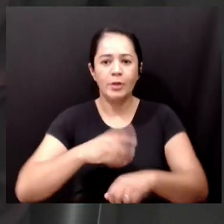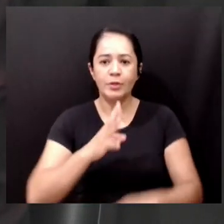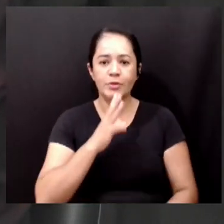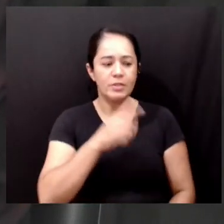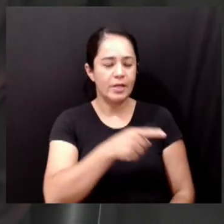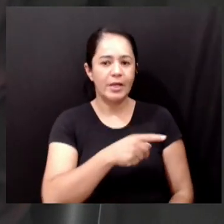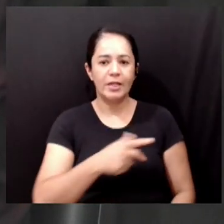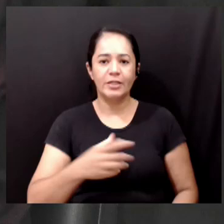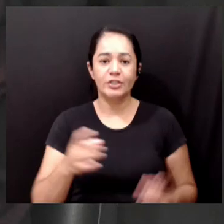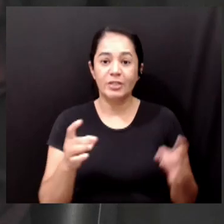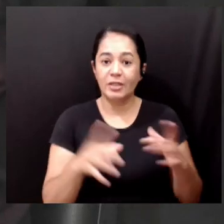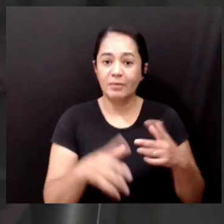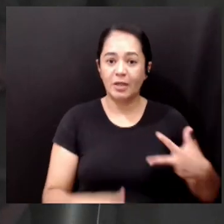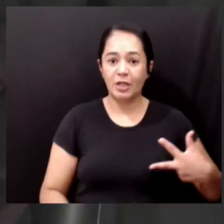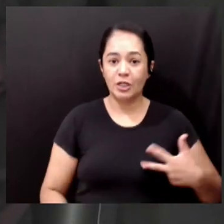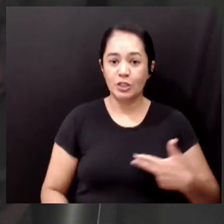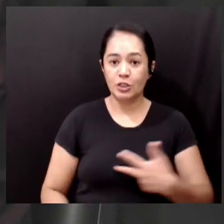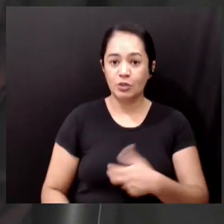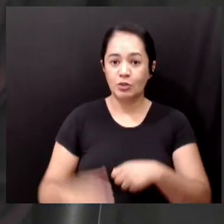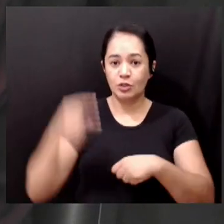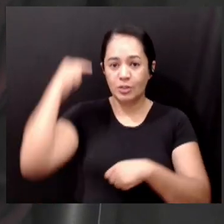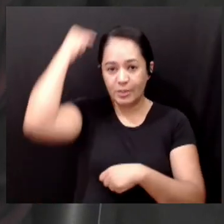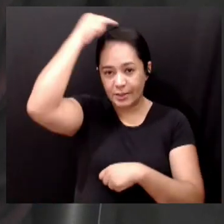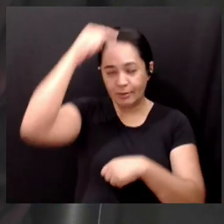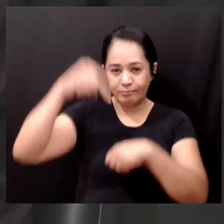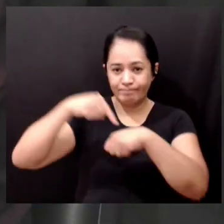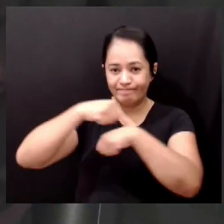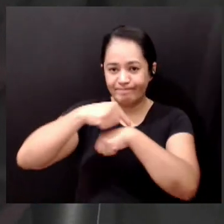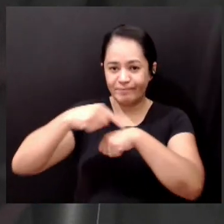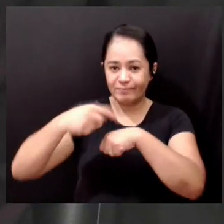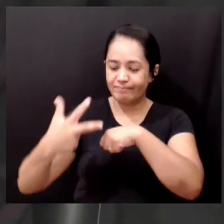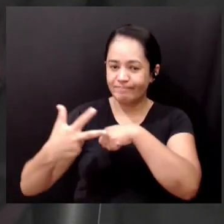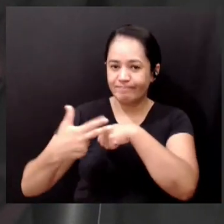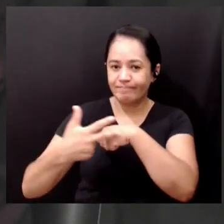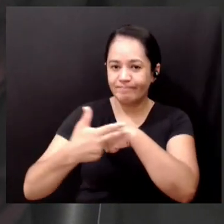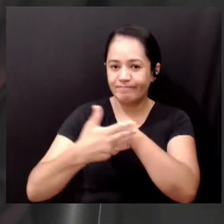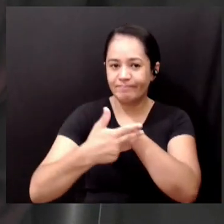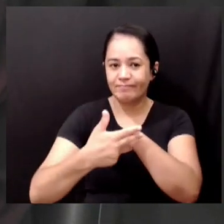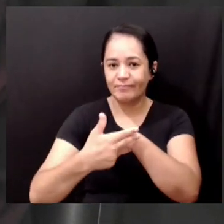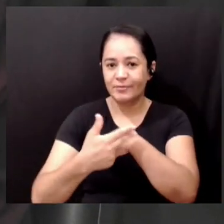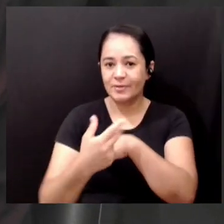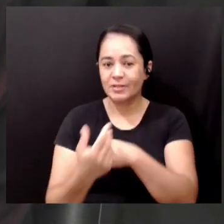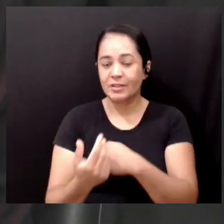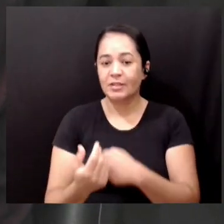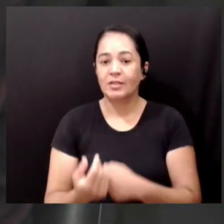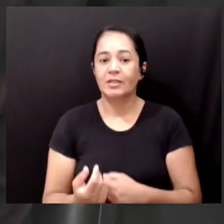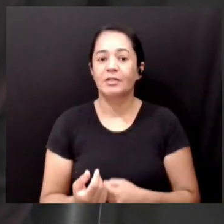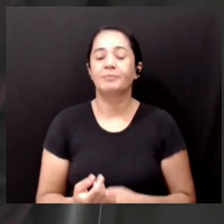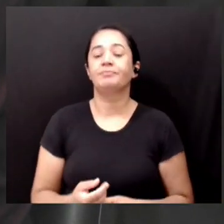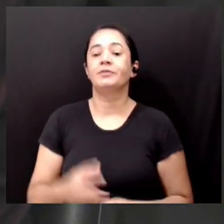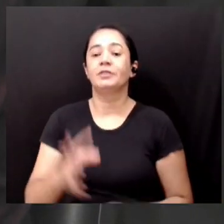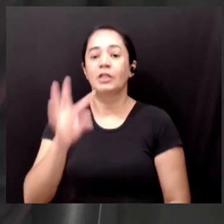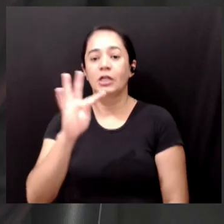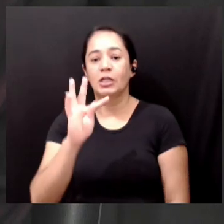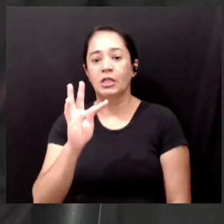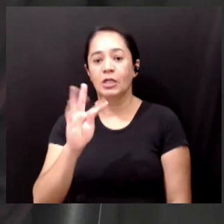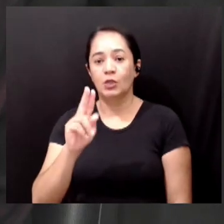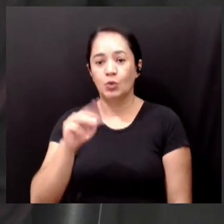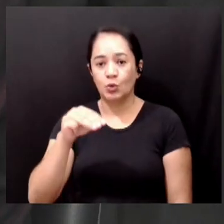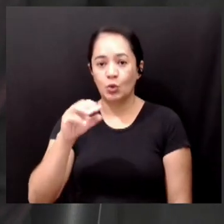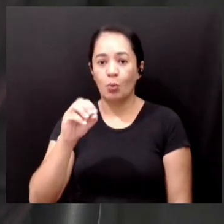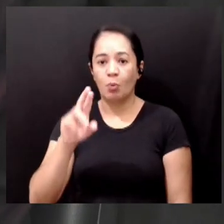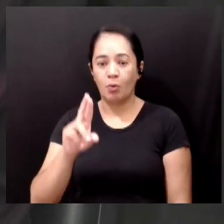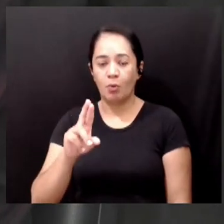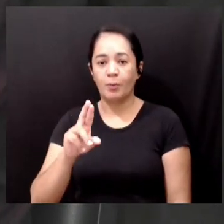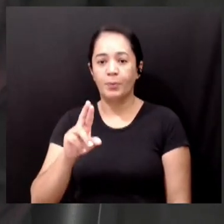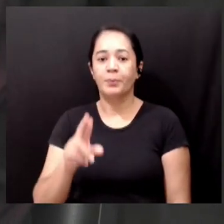craniana, né? Ela estava com uma suspeita de tumor no cérebro, que acabou não se confirmando.